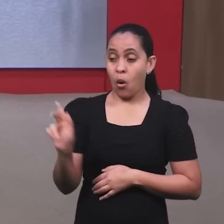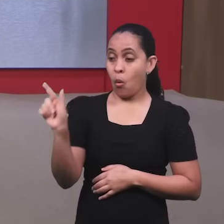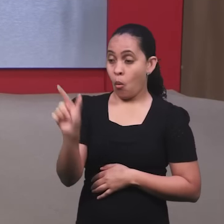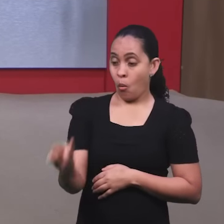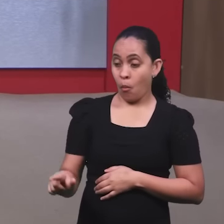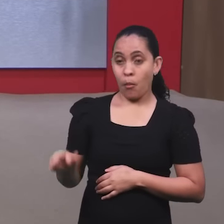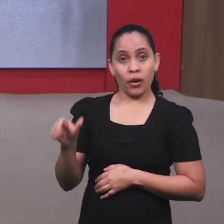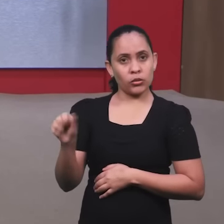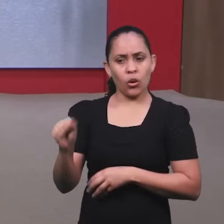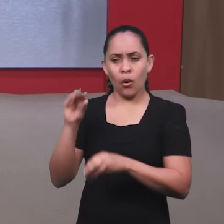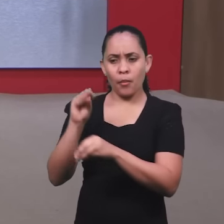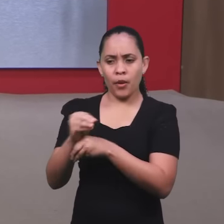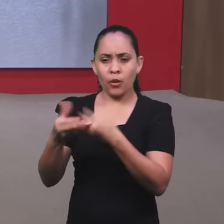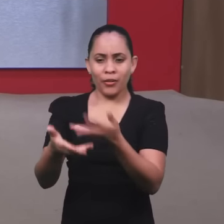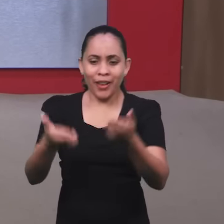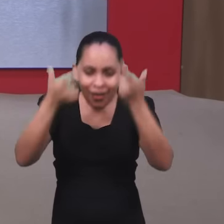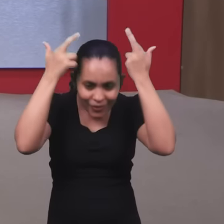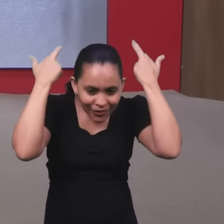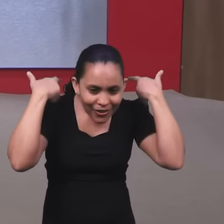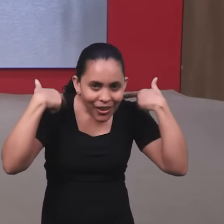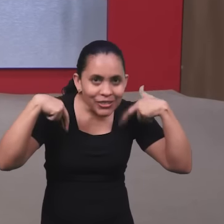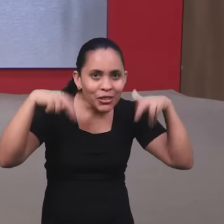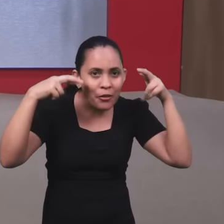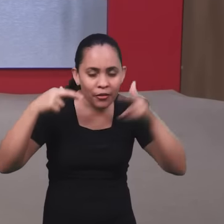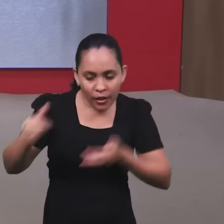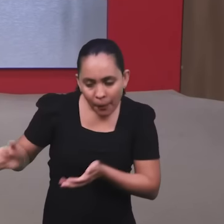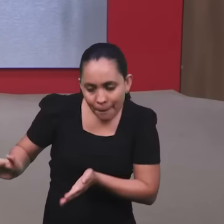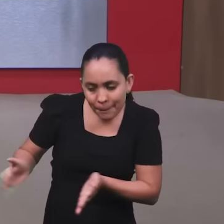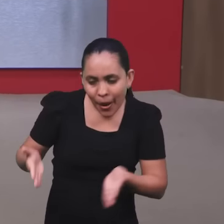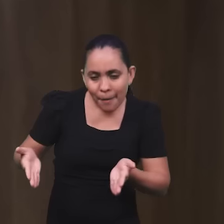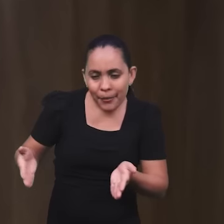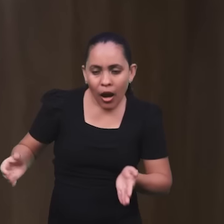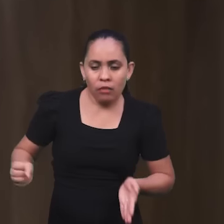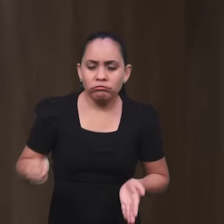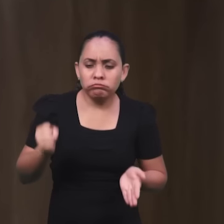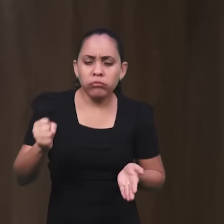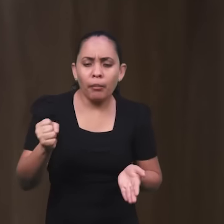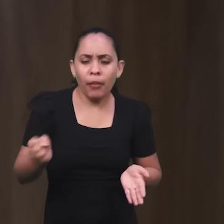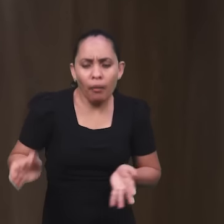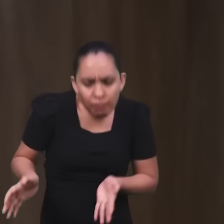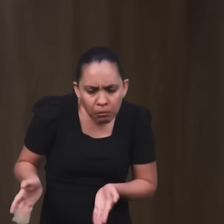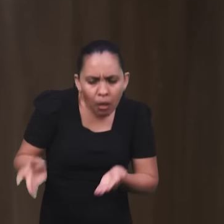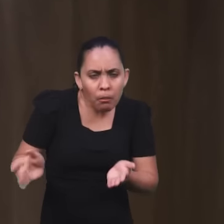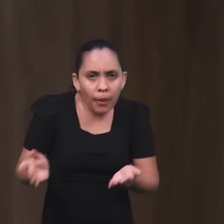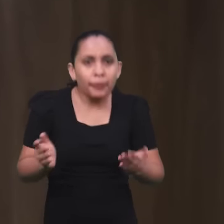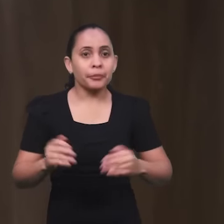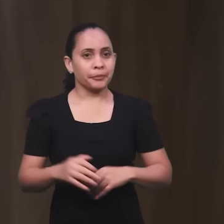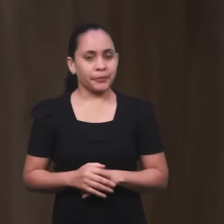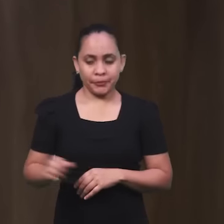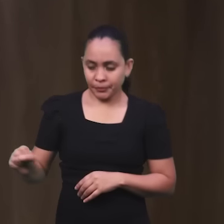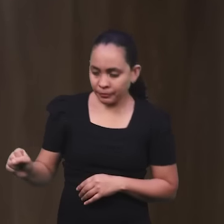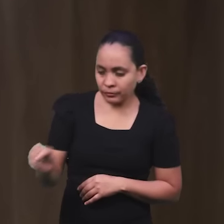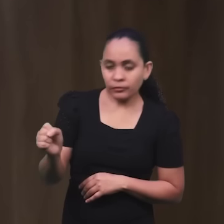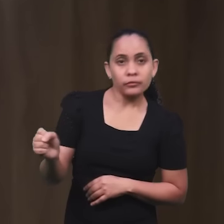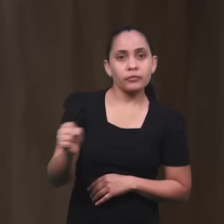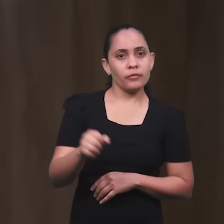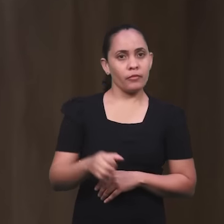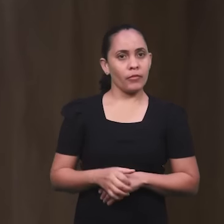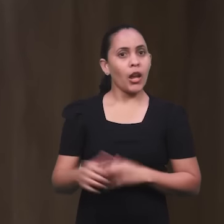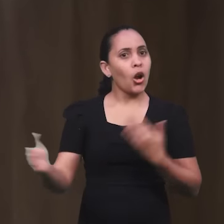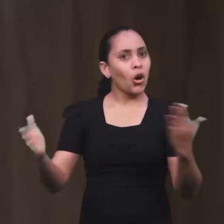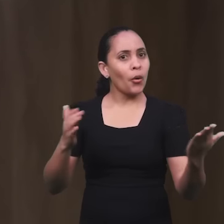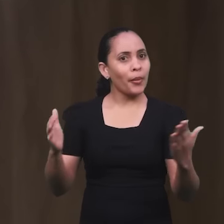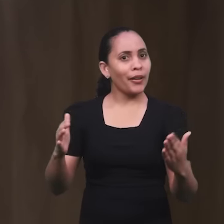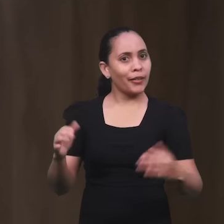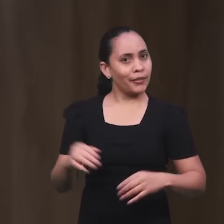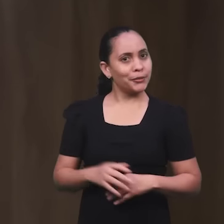o apacentar e o direcionamento das ovelhas. Por isso que aquele que tem Jesus